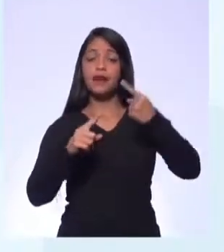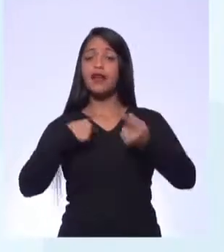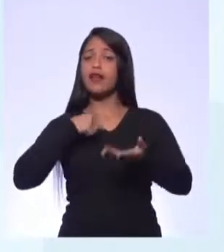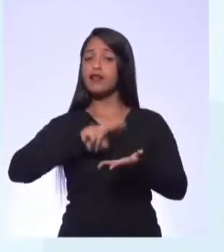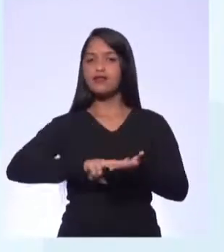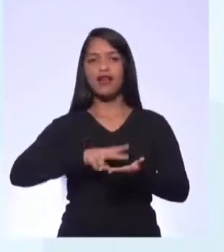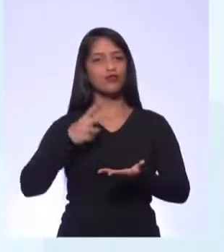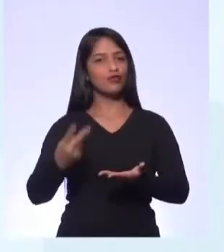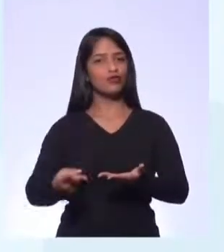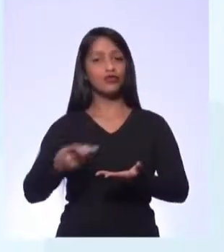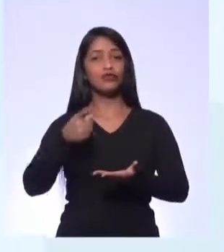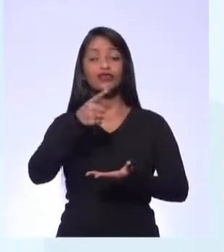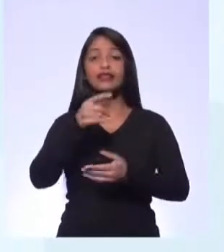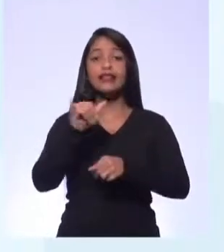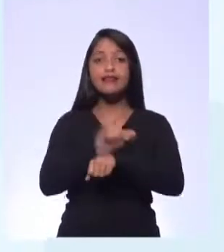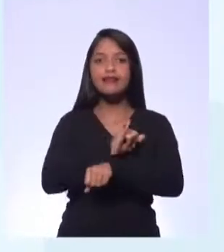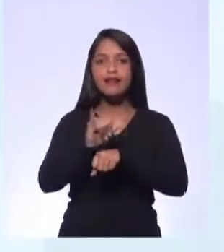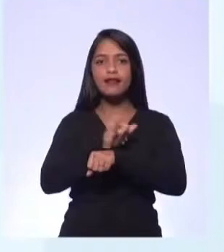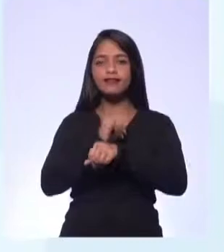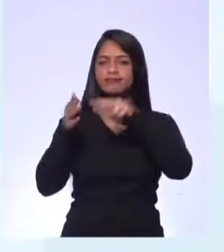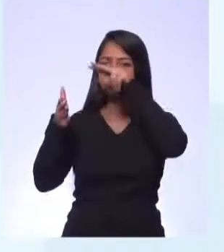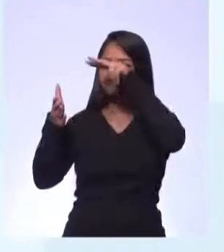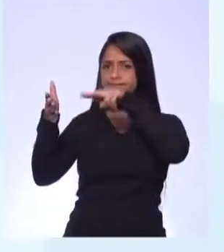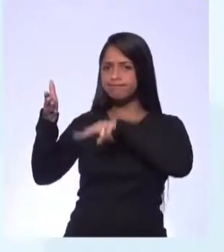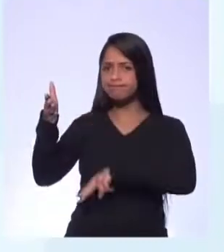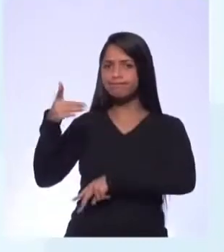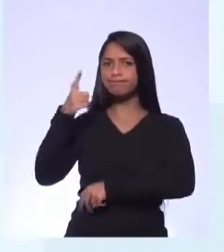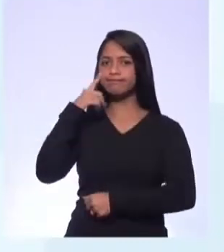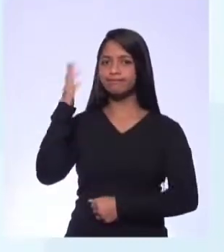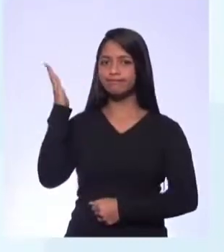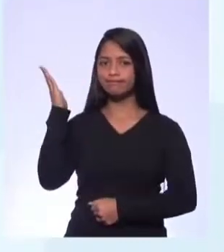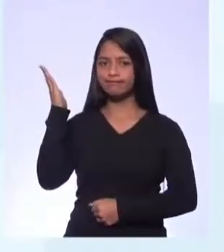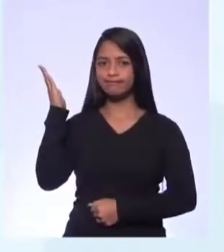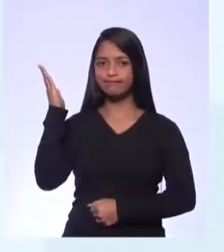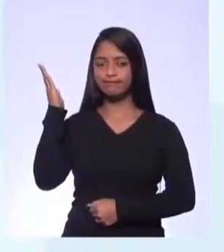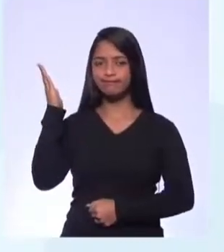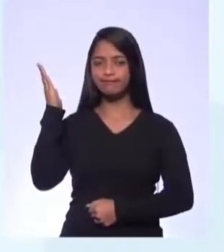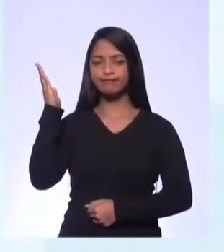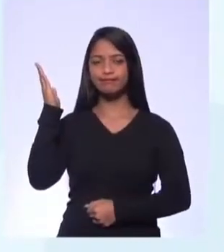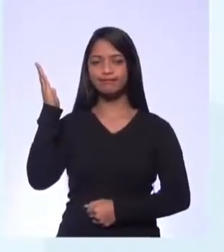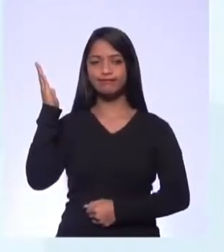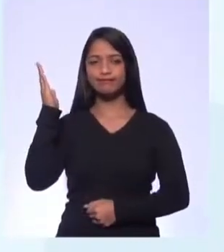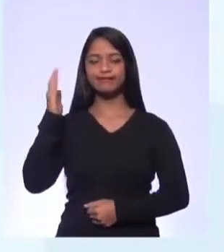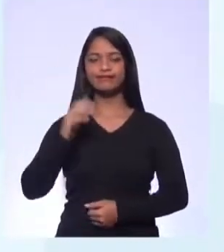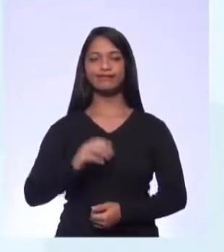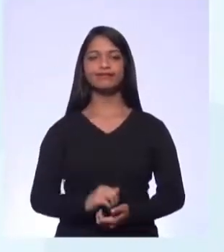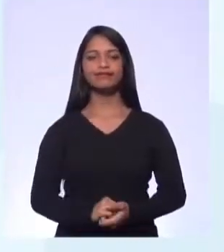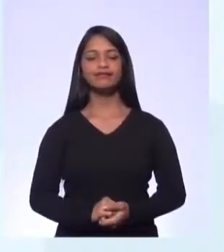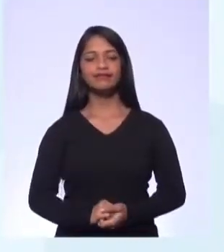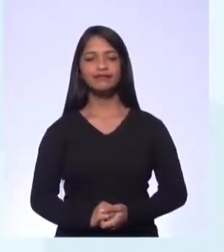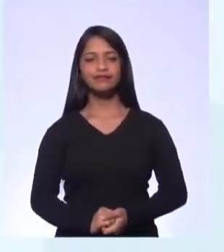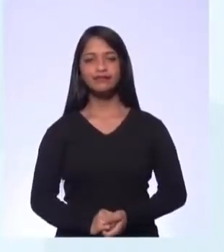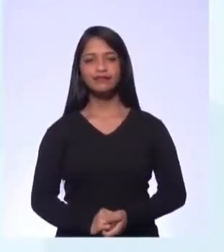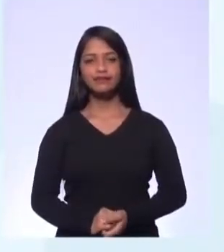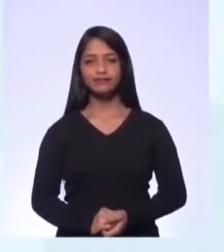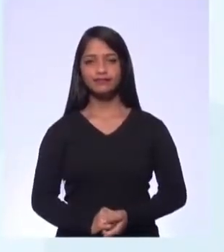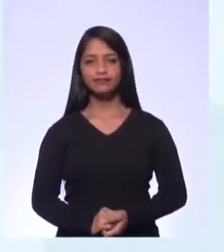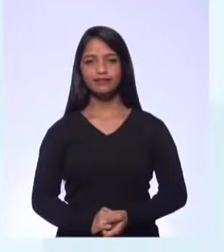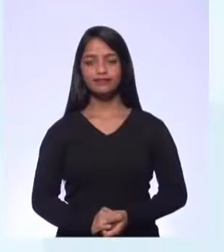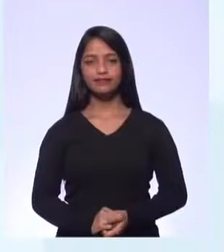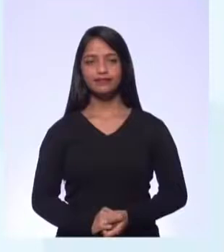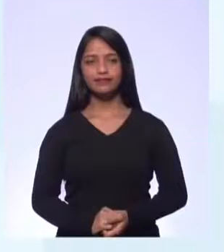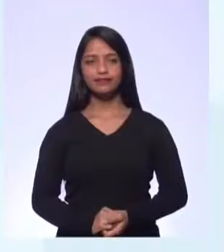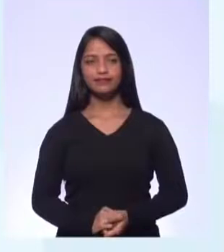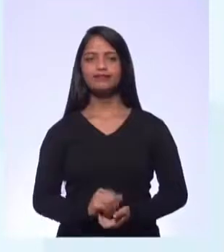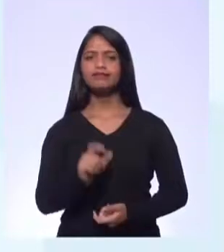usar a estratégia de leitura agora. Can you think of good ideas? Yes, I can ou no, I can't? O que é